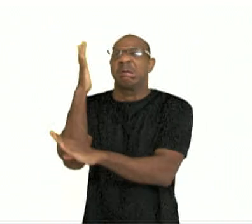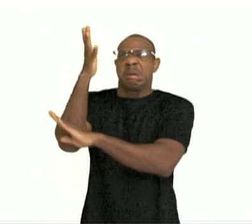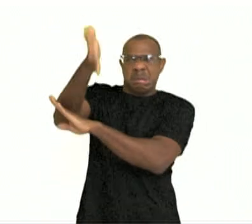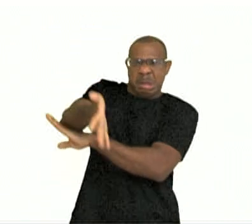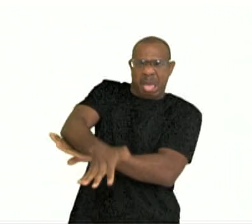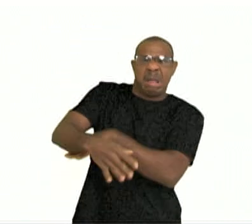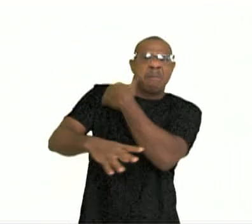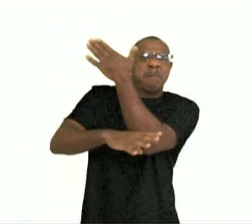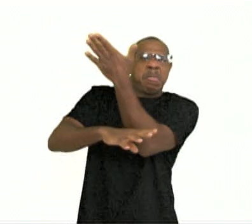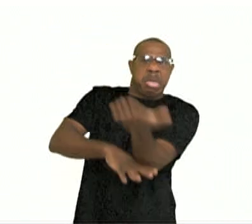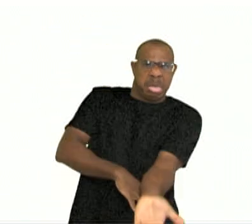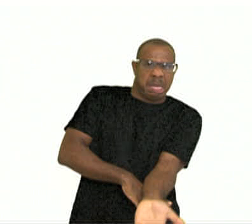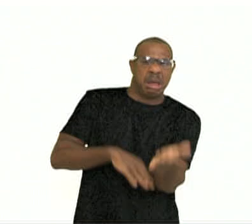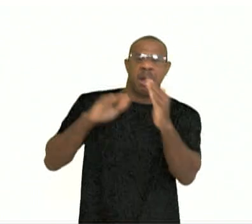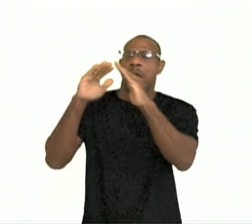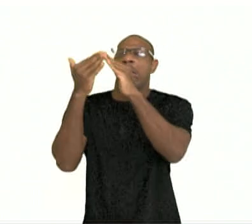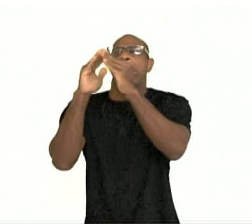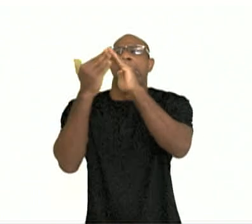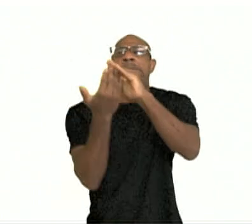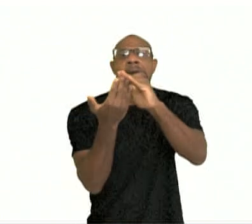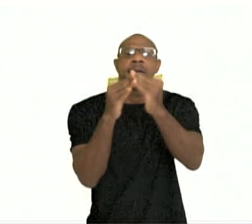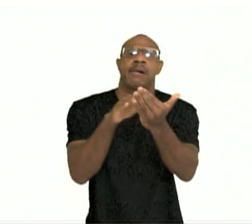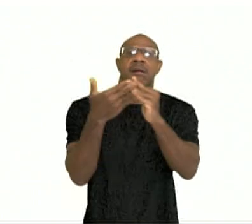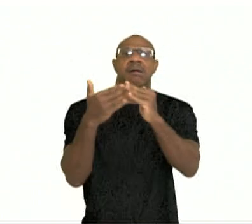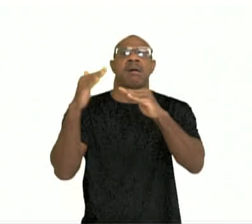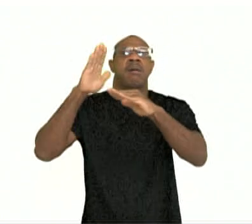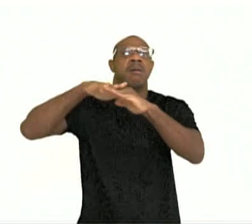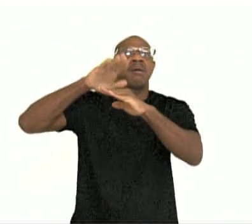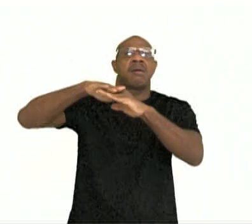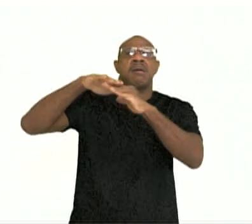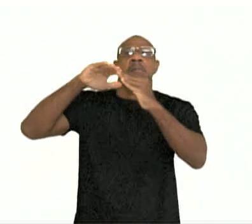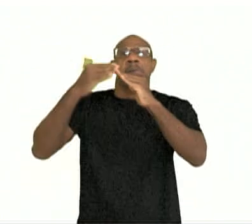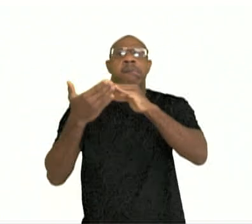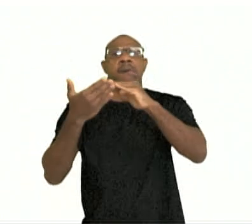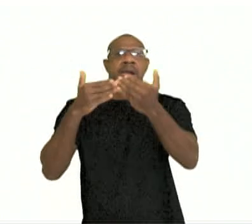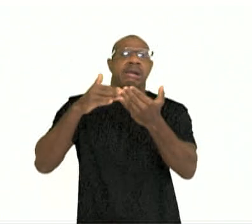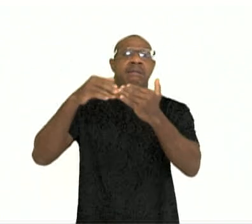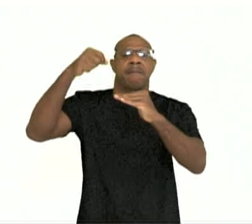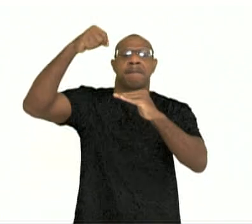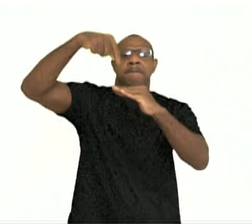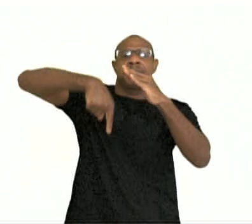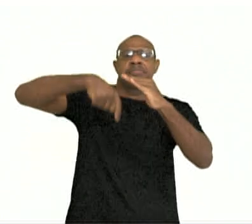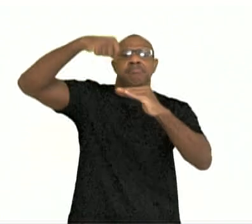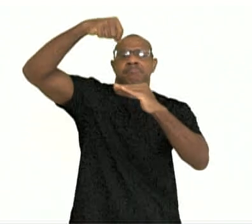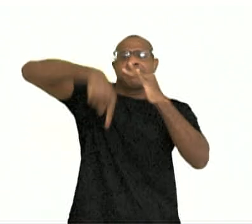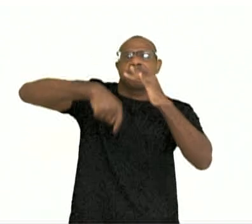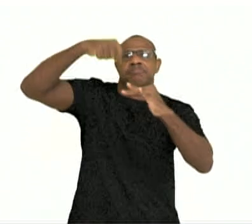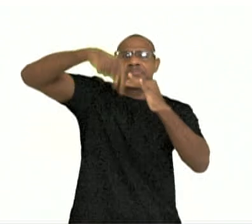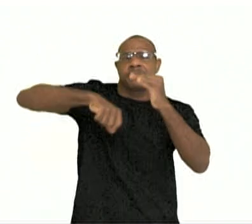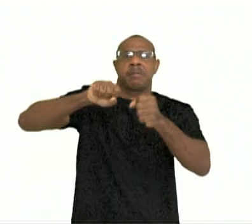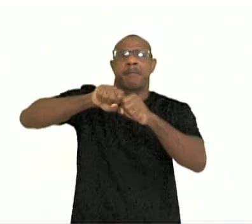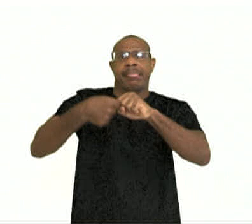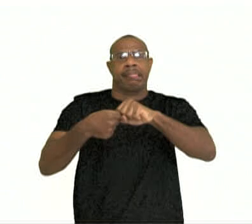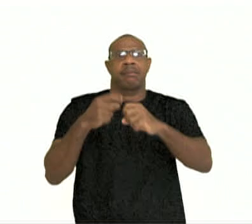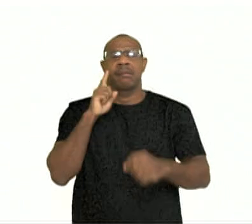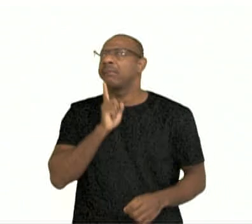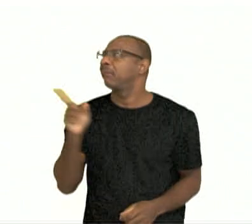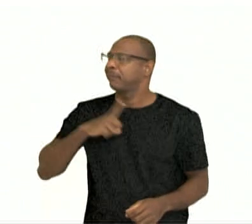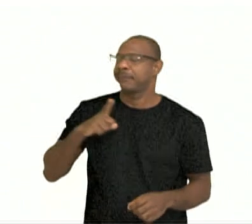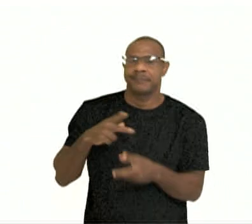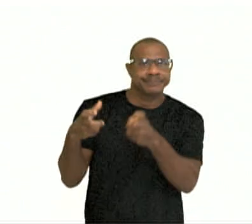em municípios do Oeste, Sudoeste e Noroeste, entre a noite de sexta-feira 14 e a manhã deste sábado